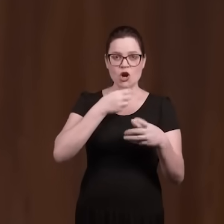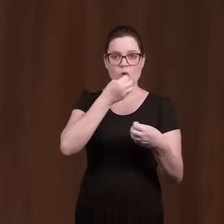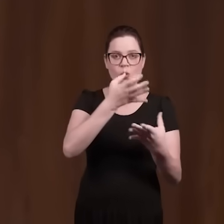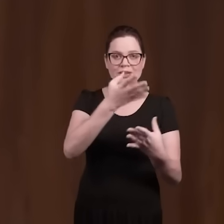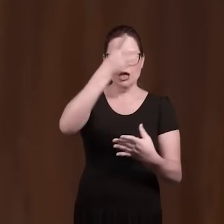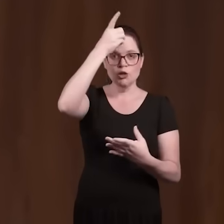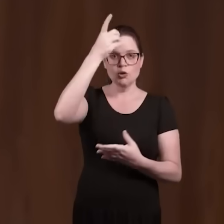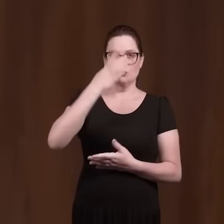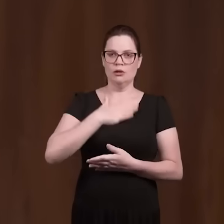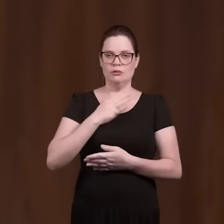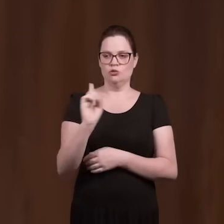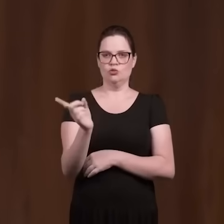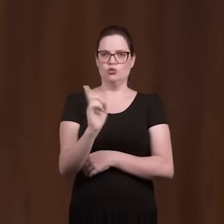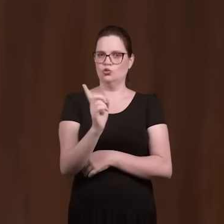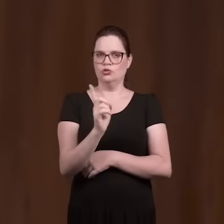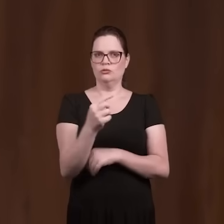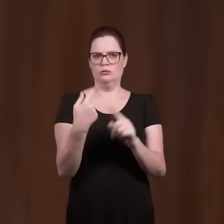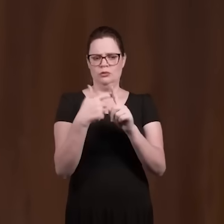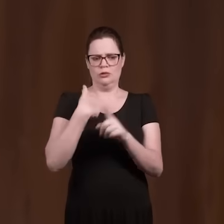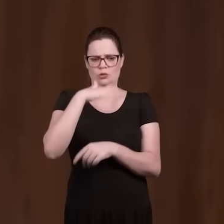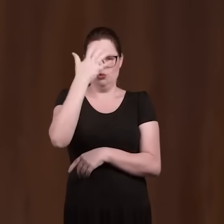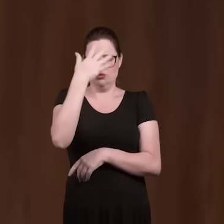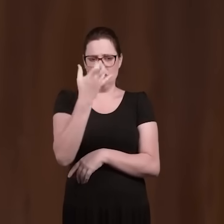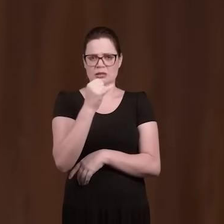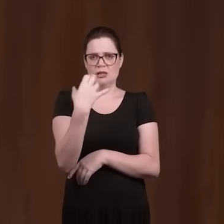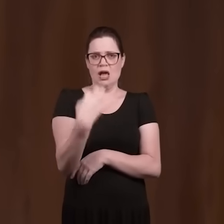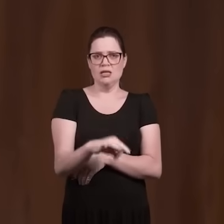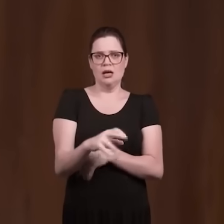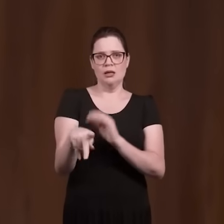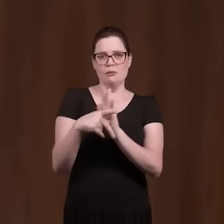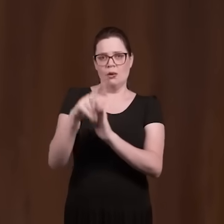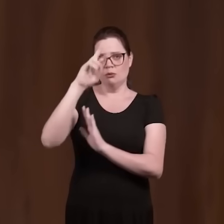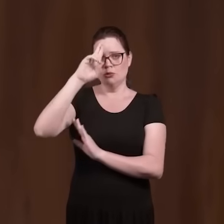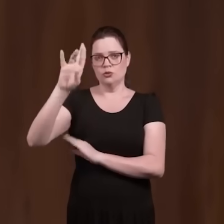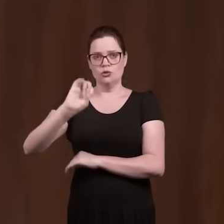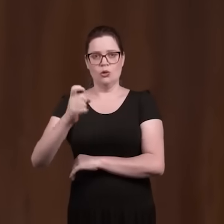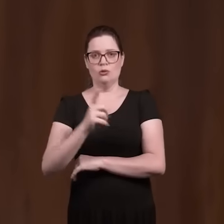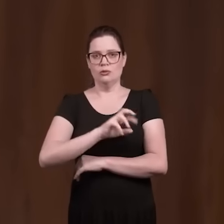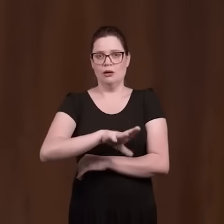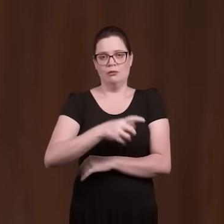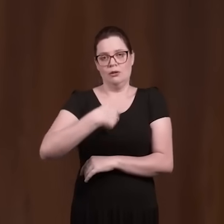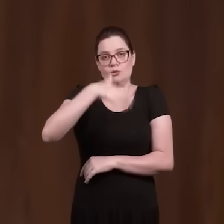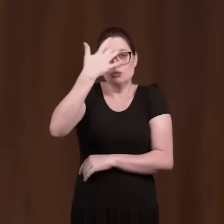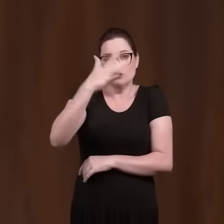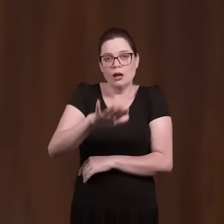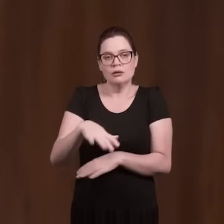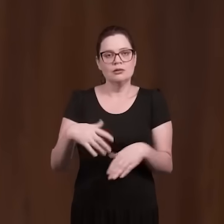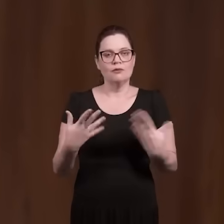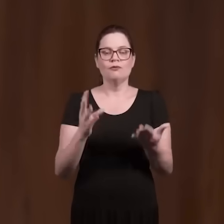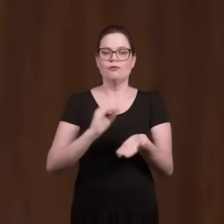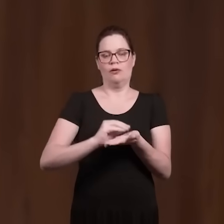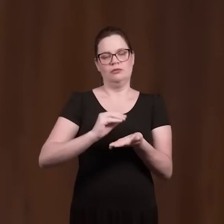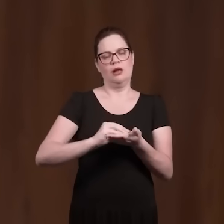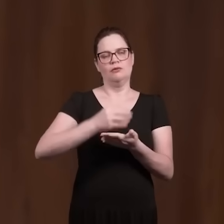acontecer dons na minha igreja, porque eu não sei quando é que é e quando é que não é. Então,